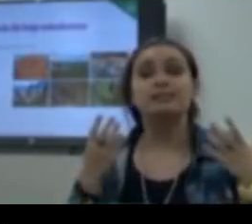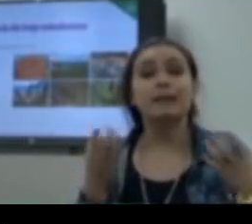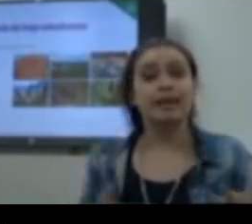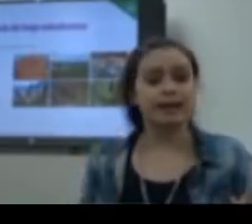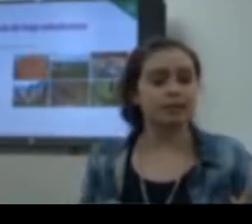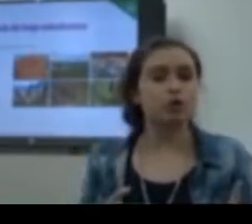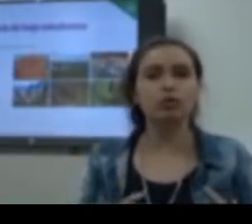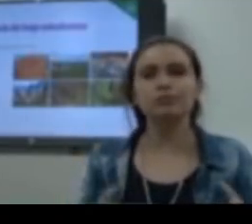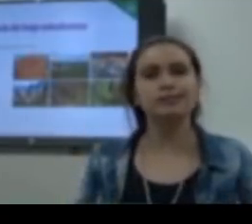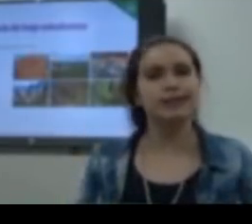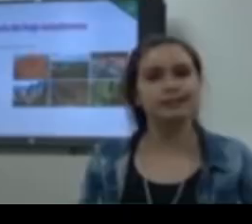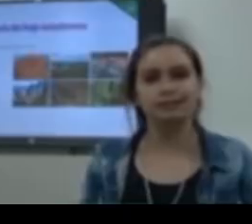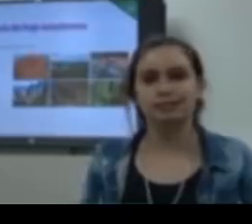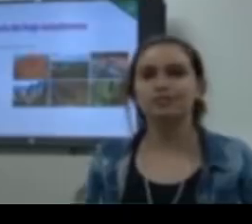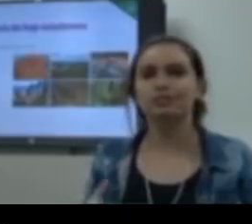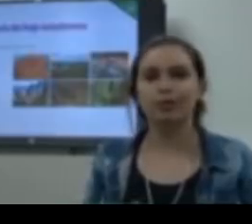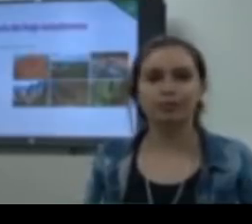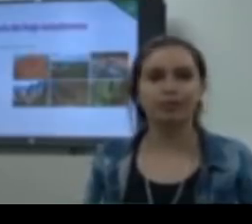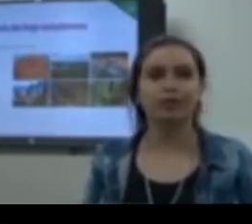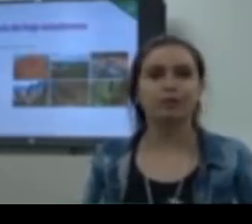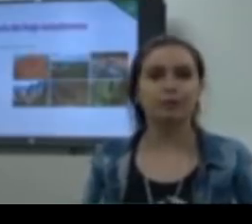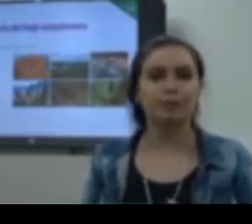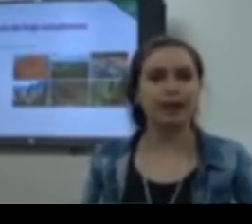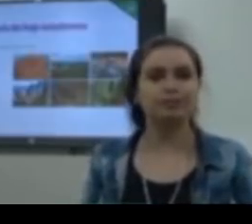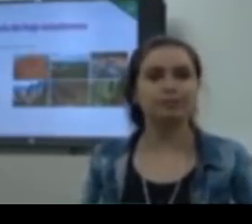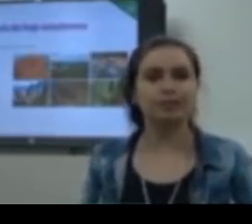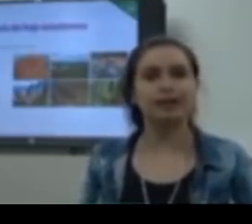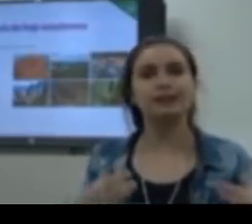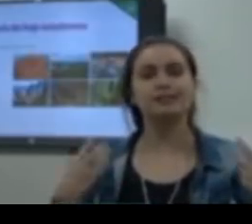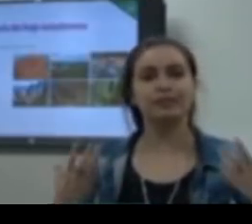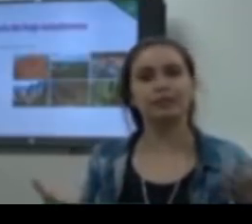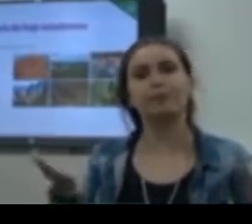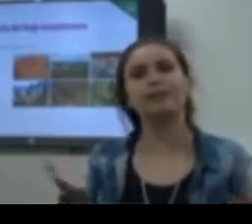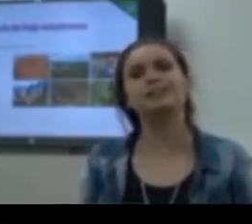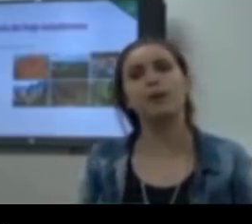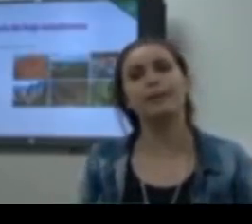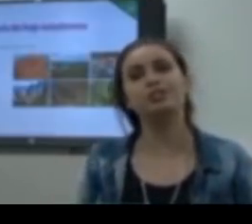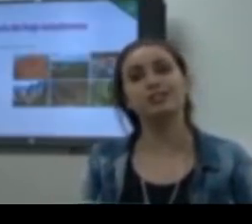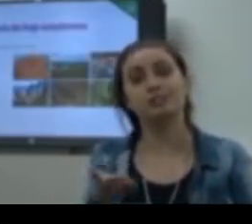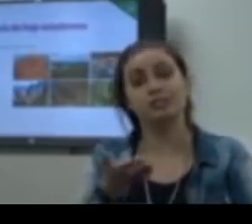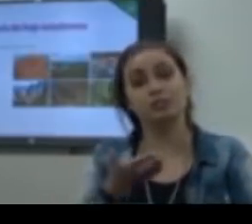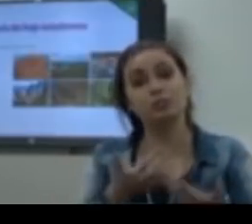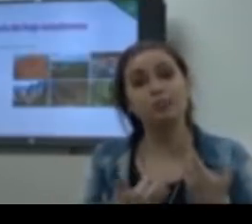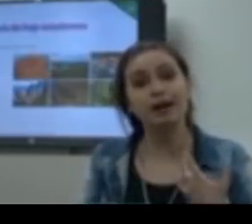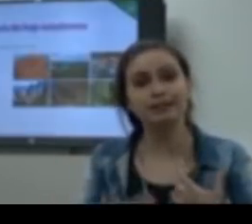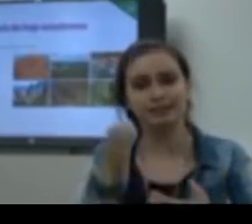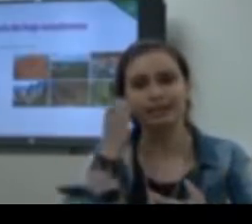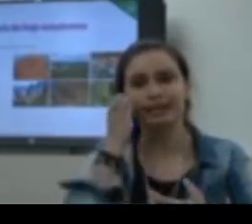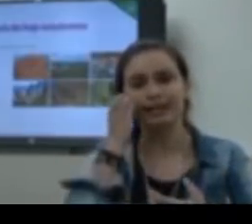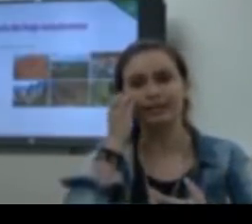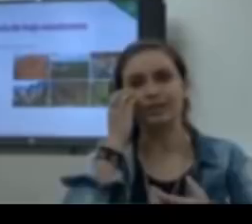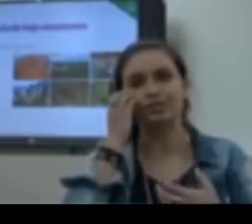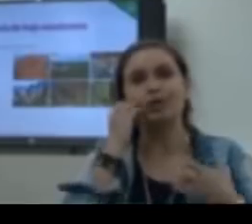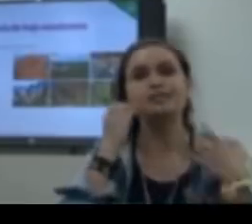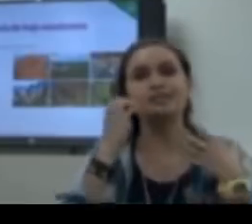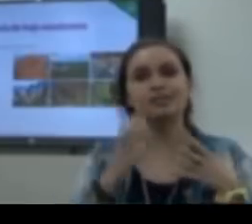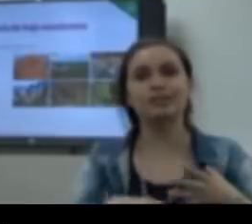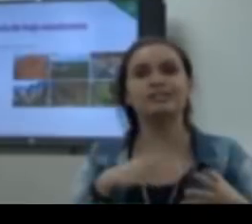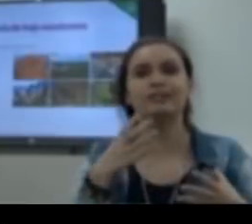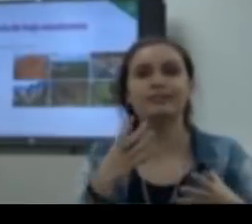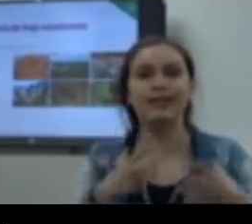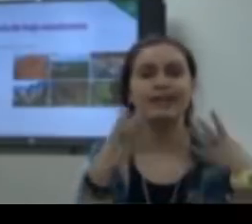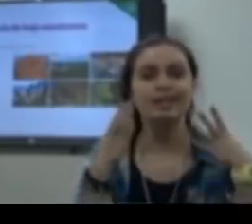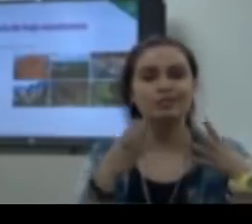acontece, saber que todos eles sofrem com impactos ambientais devido principalmente a ações humanas, né? Então as